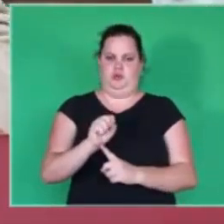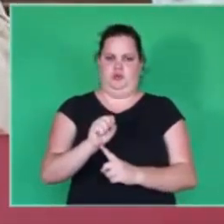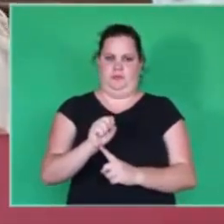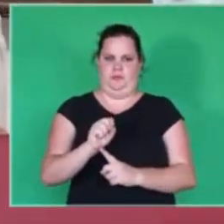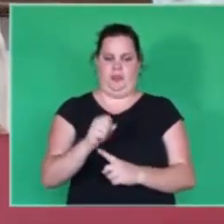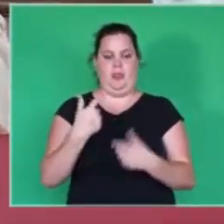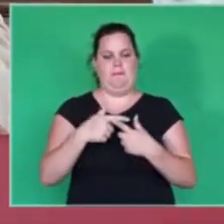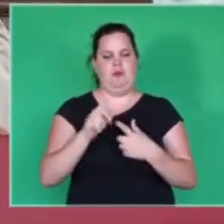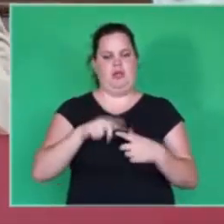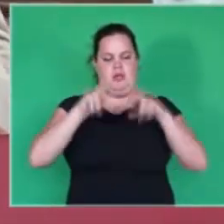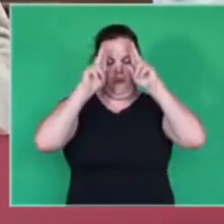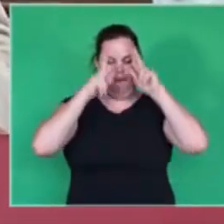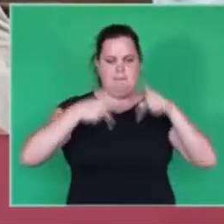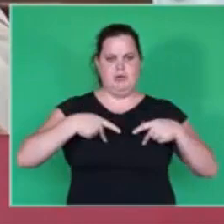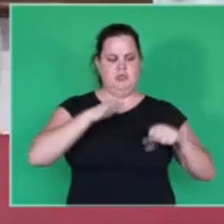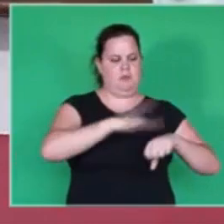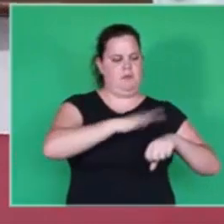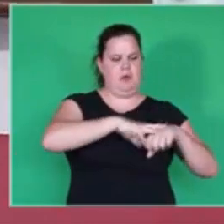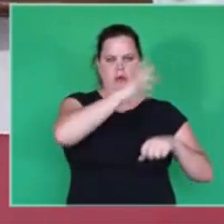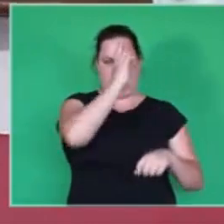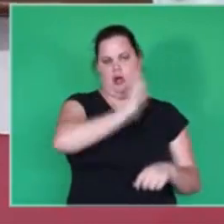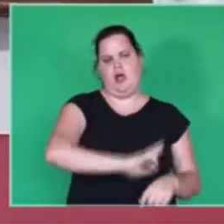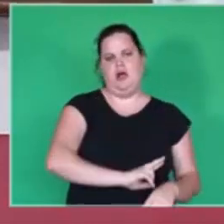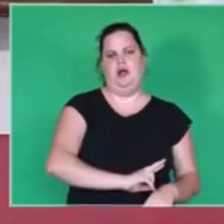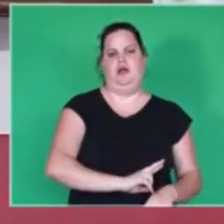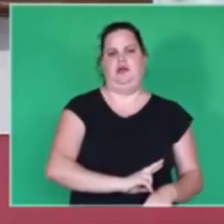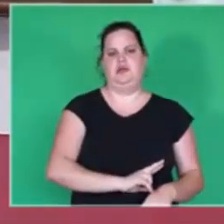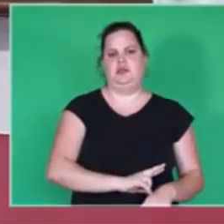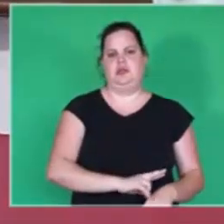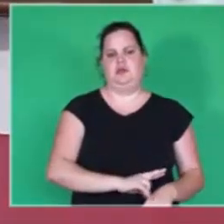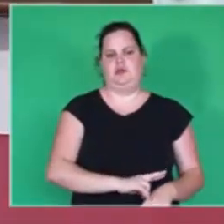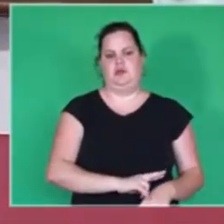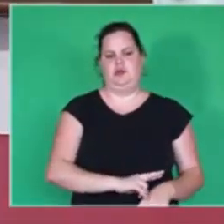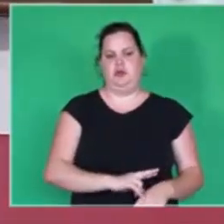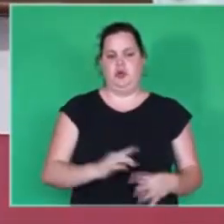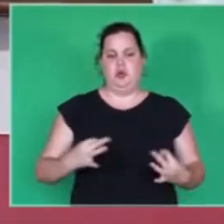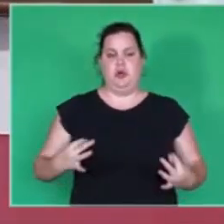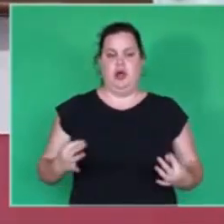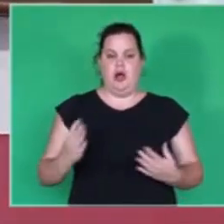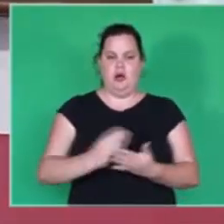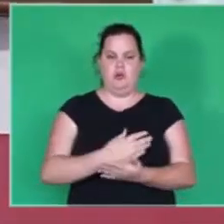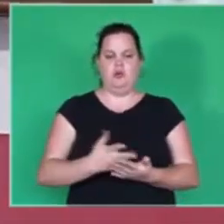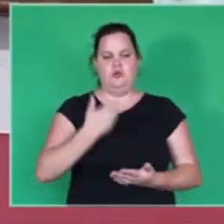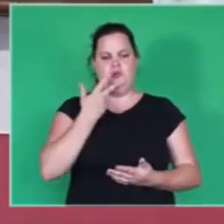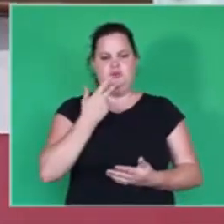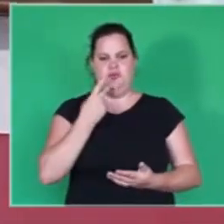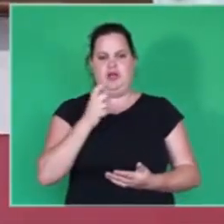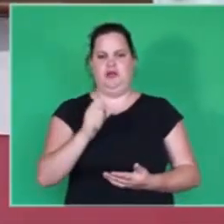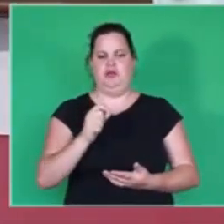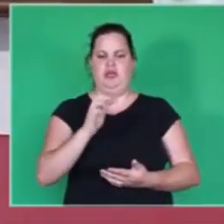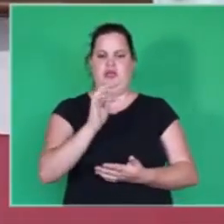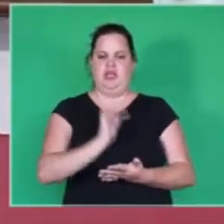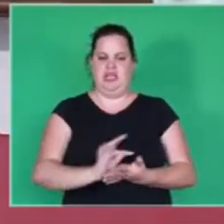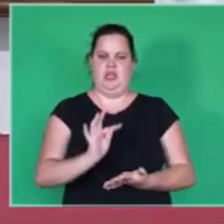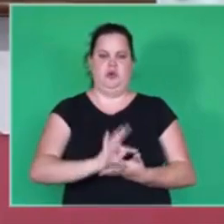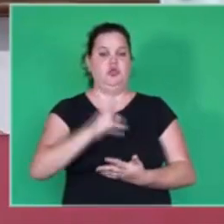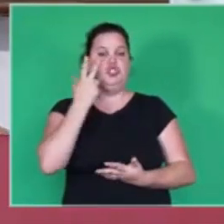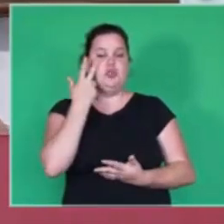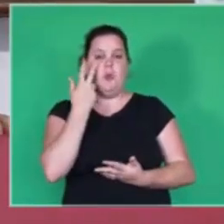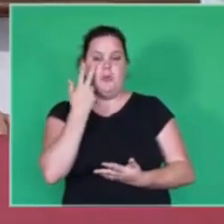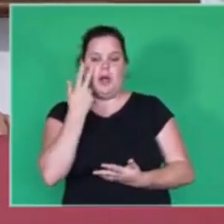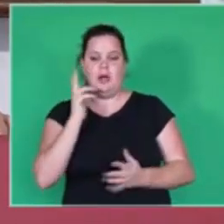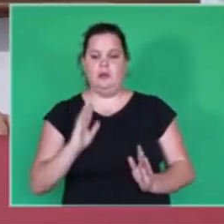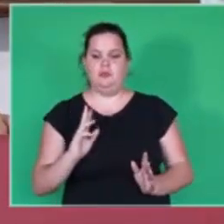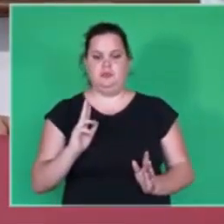o raciocínio, era daquilo que se chamava, alguns até, chamado teologia natural. A